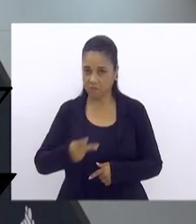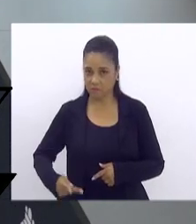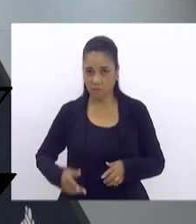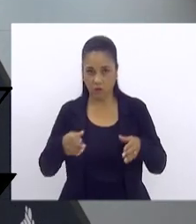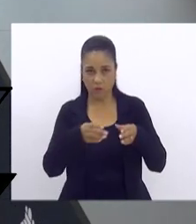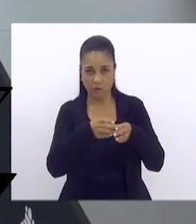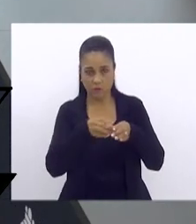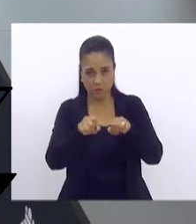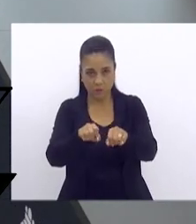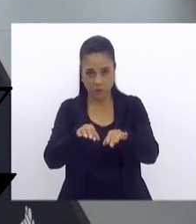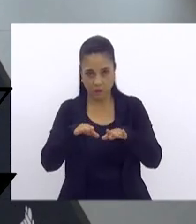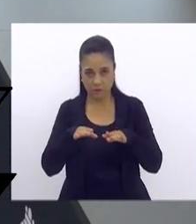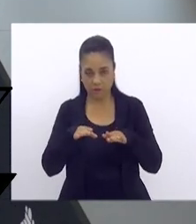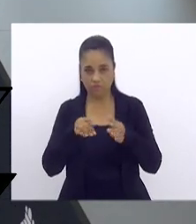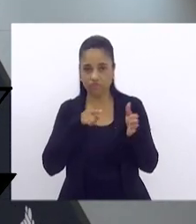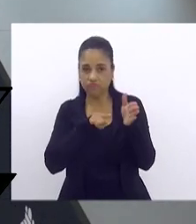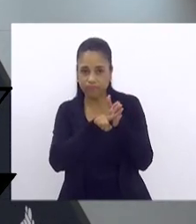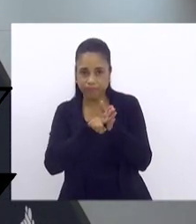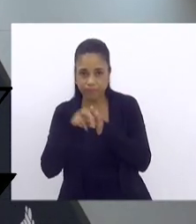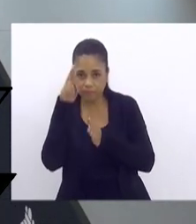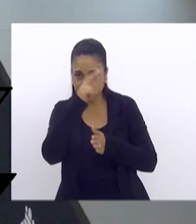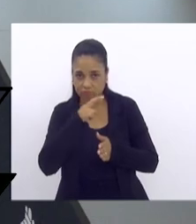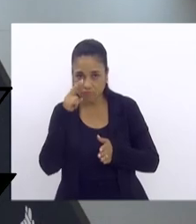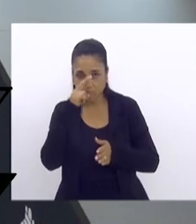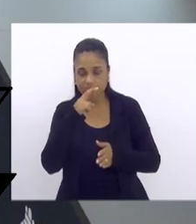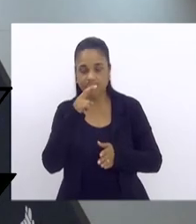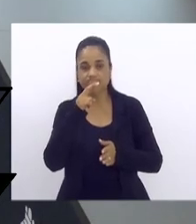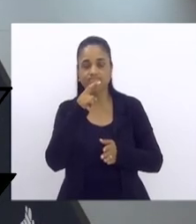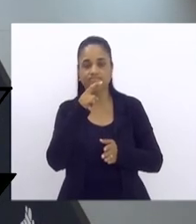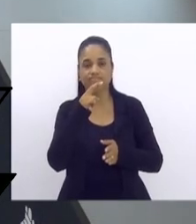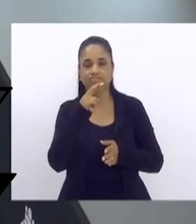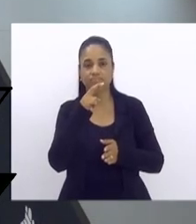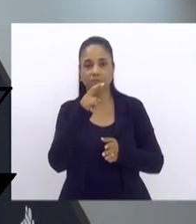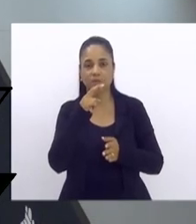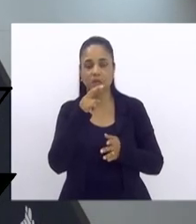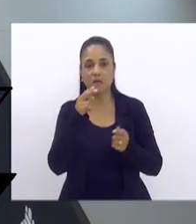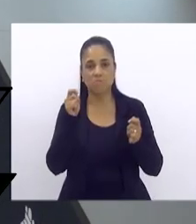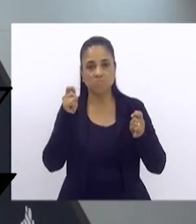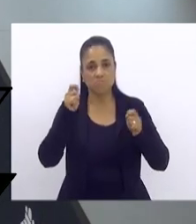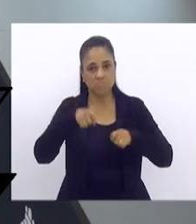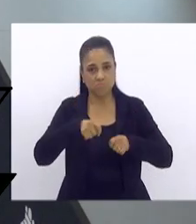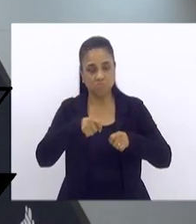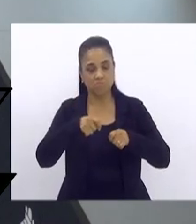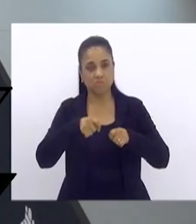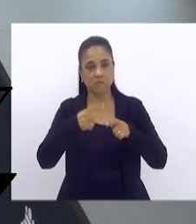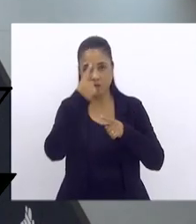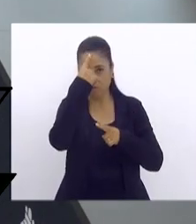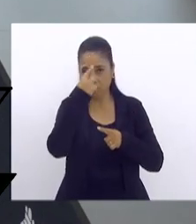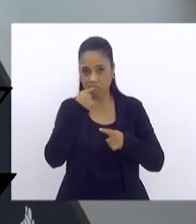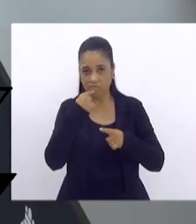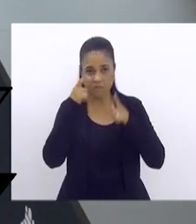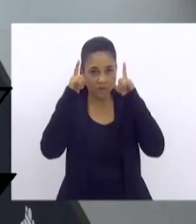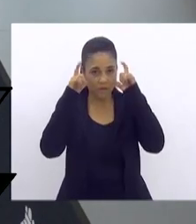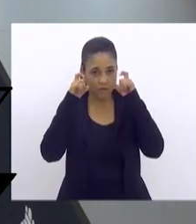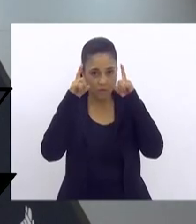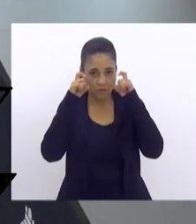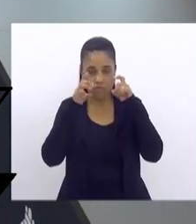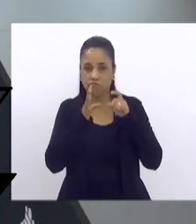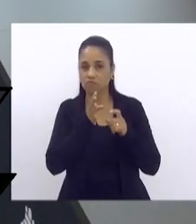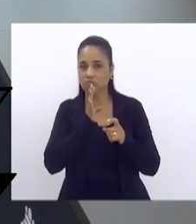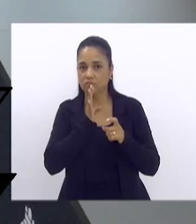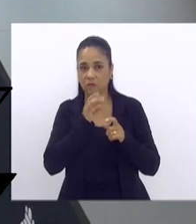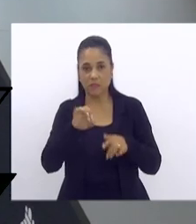Comissão Parlamentar de Inquérito, destinada a investigar a prática de reconhecimento fotográfico realizado